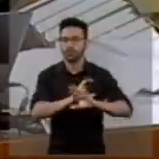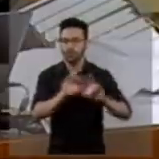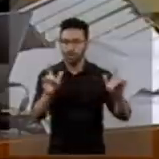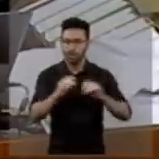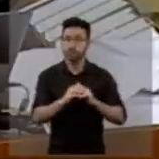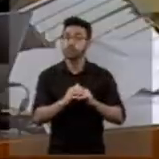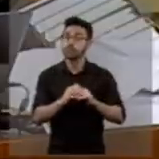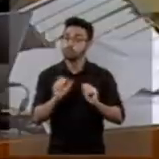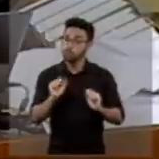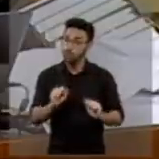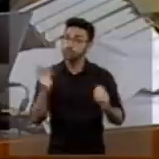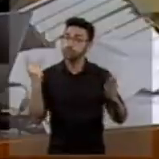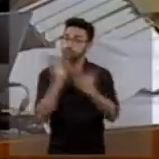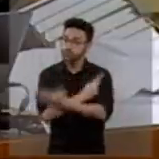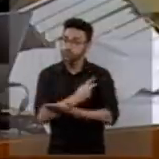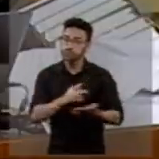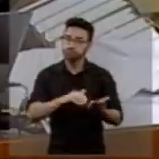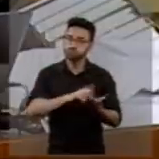registro cassado